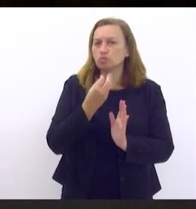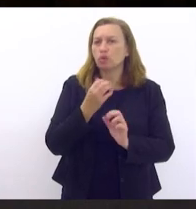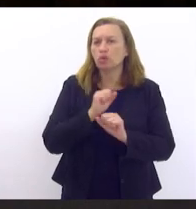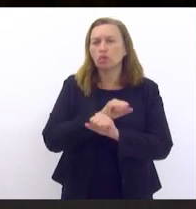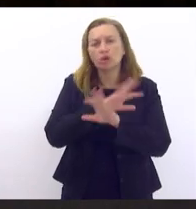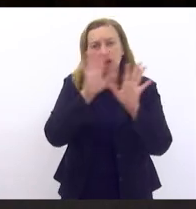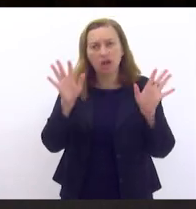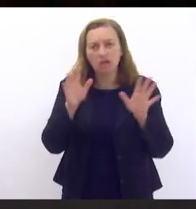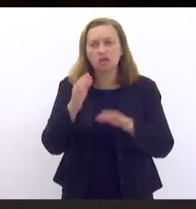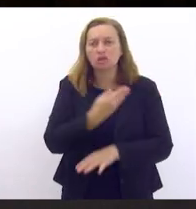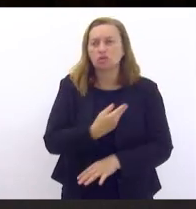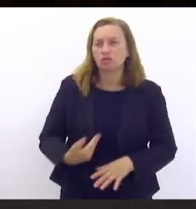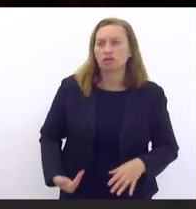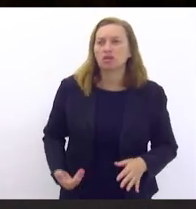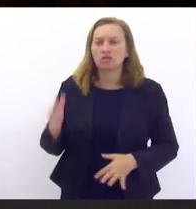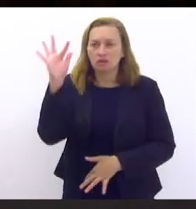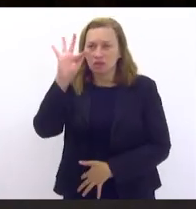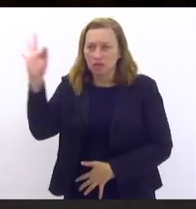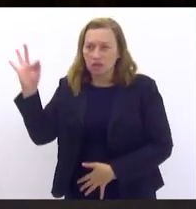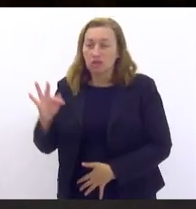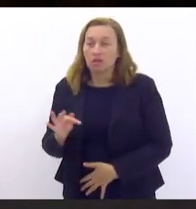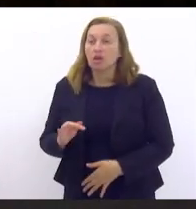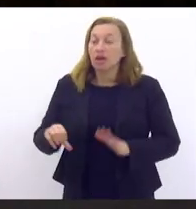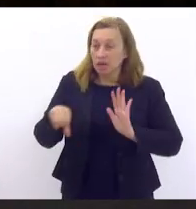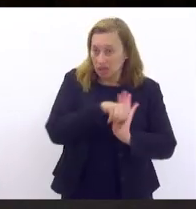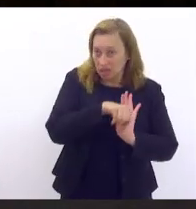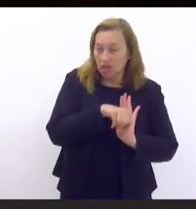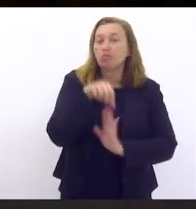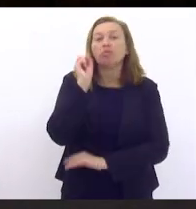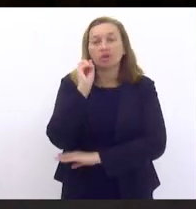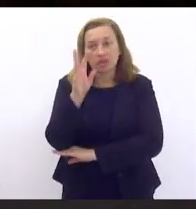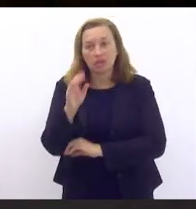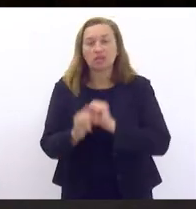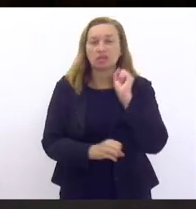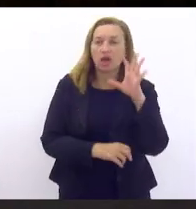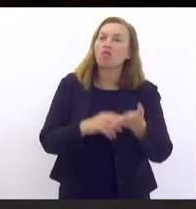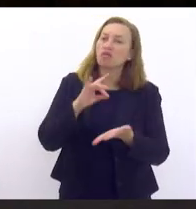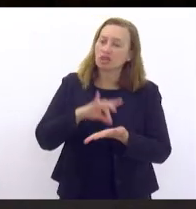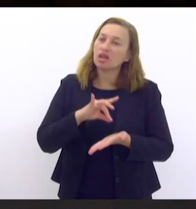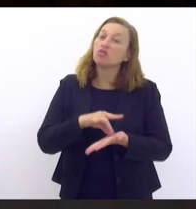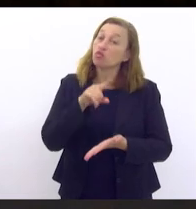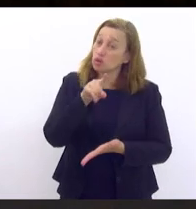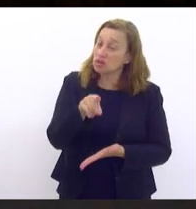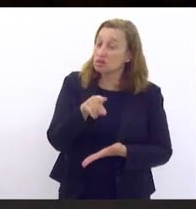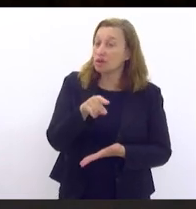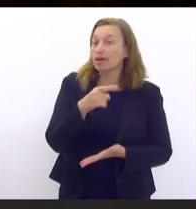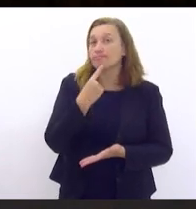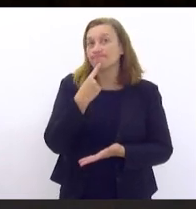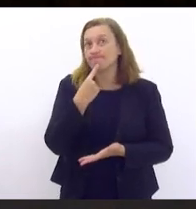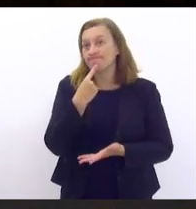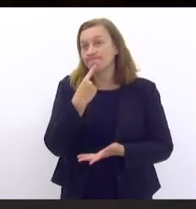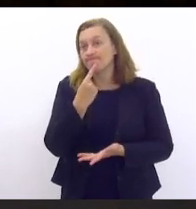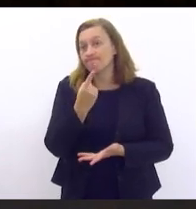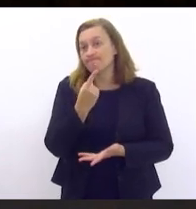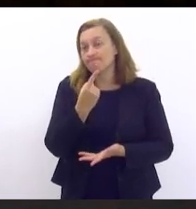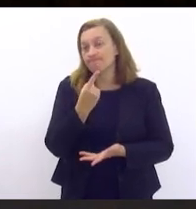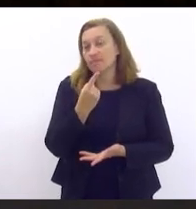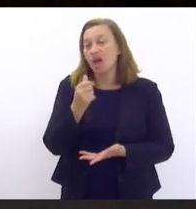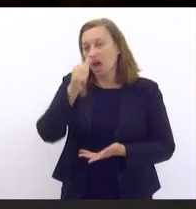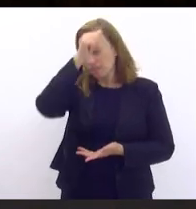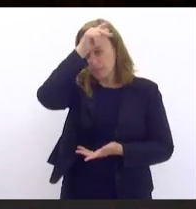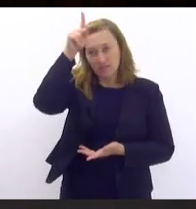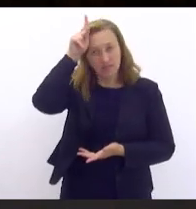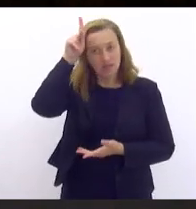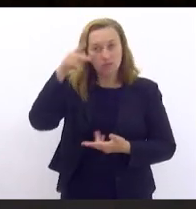no governo federal né e é crime ambiental Realmente você por exemplo tá a prefeitura